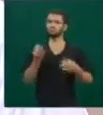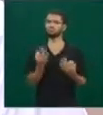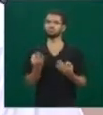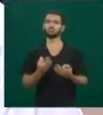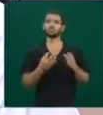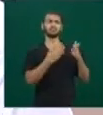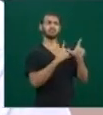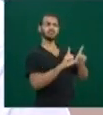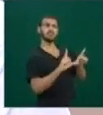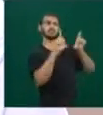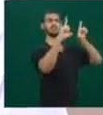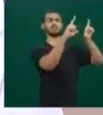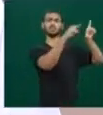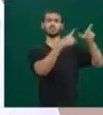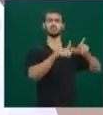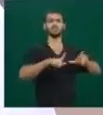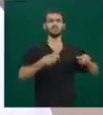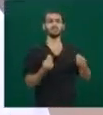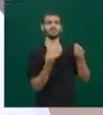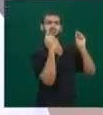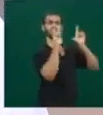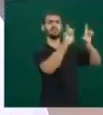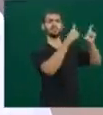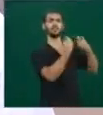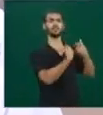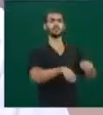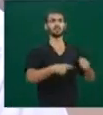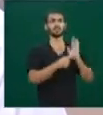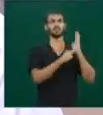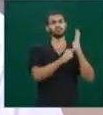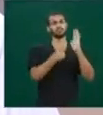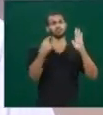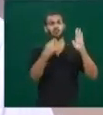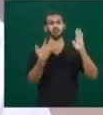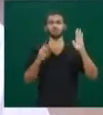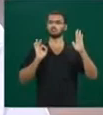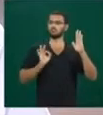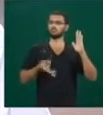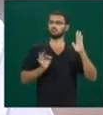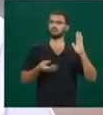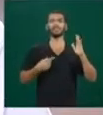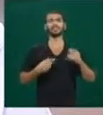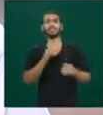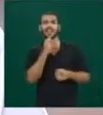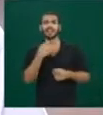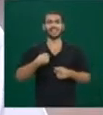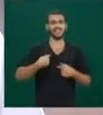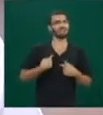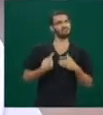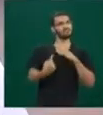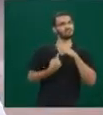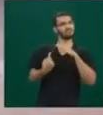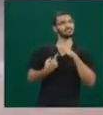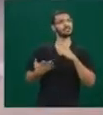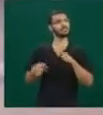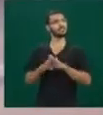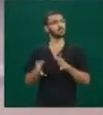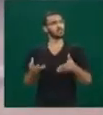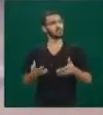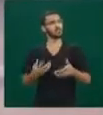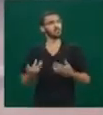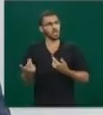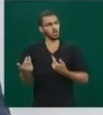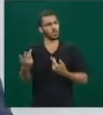aqui, eu quero ter ele na parede, né, porque isso é muito importante para o cliente. E eu, como cliente, eu quero tratar todos os meus clientes como se fosse eu